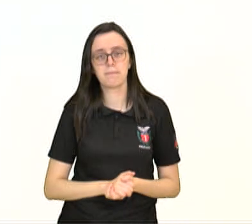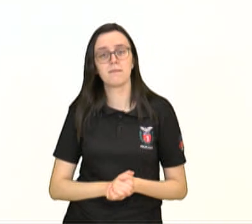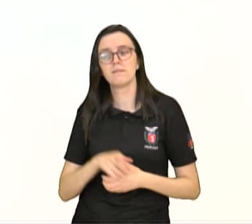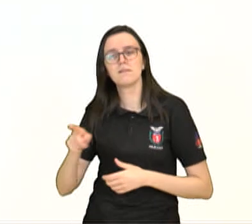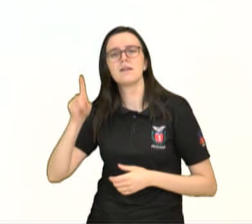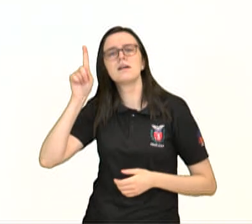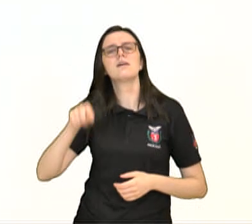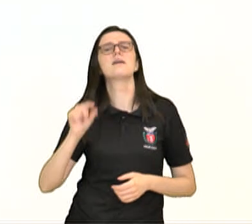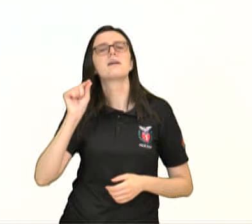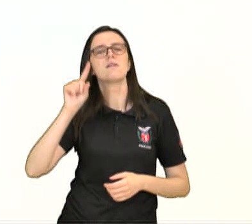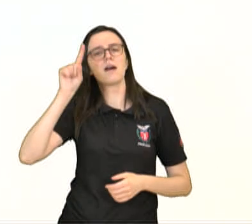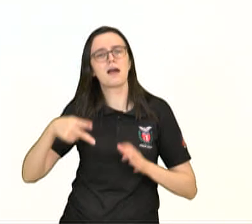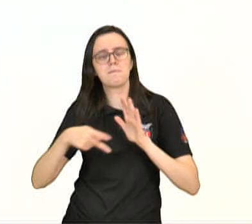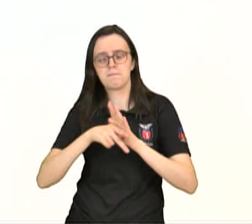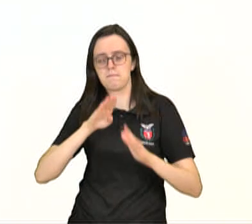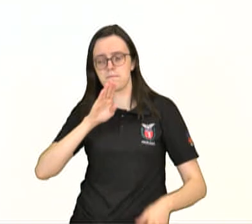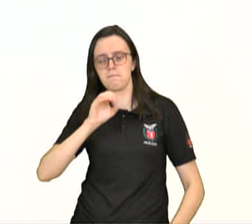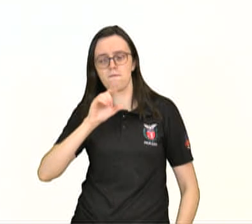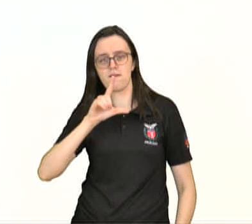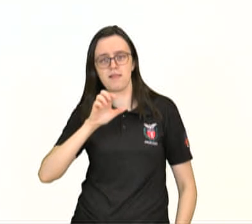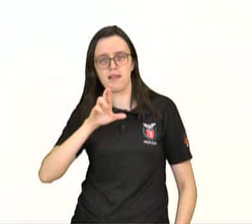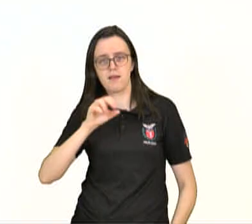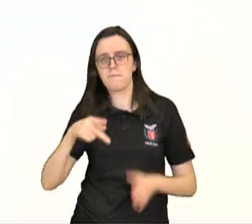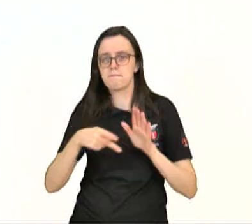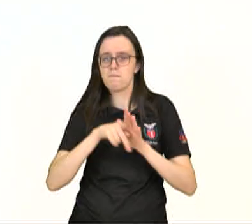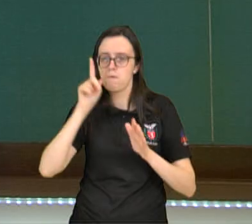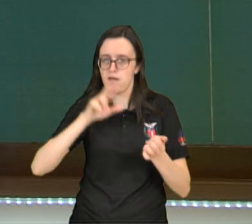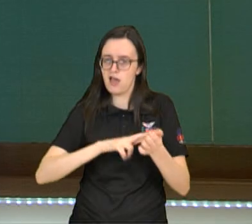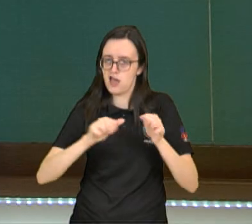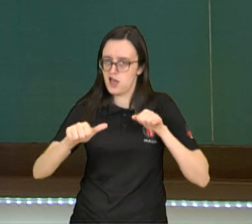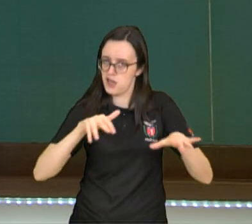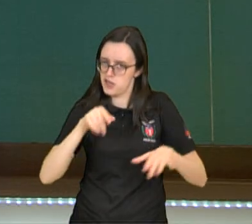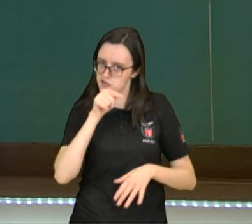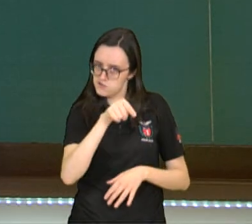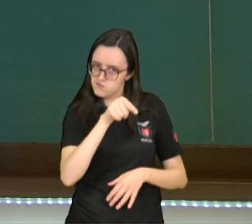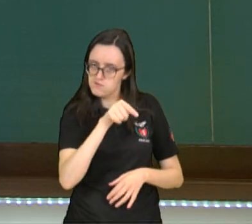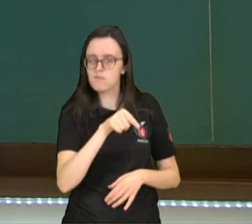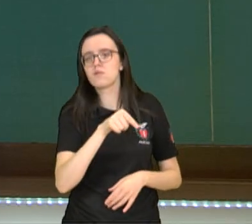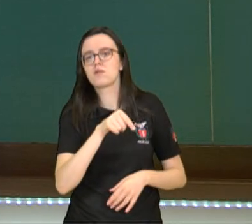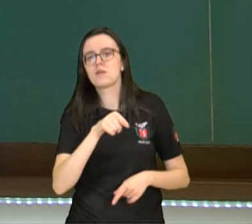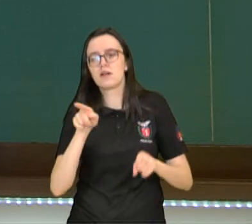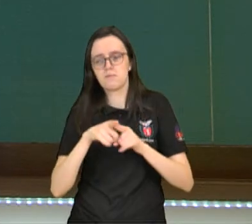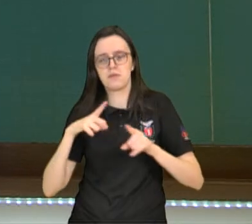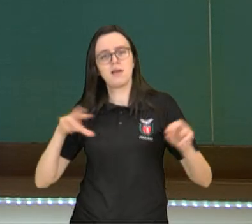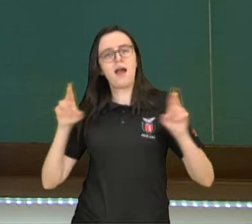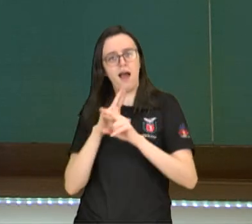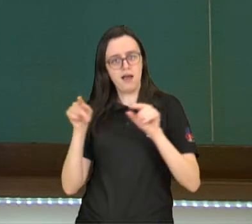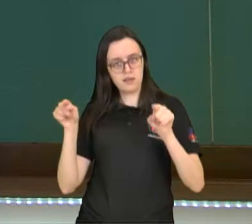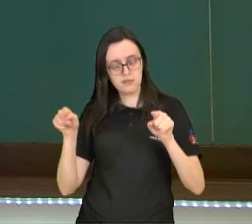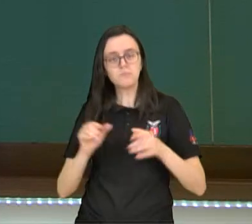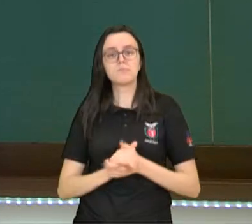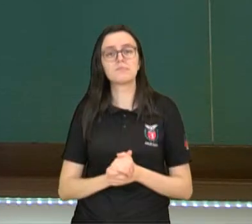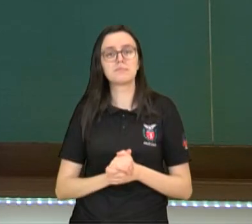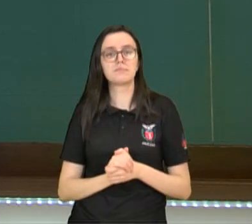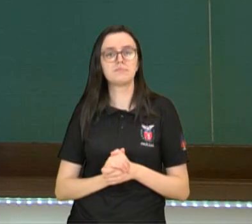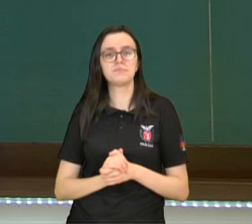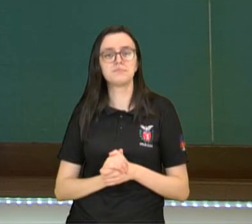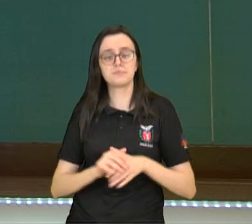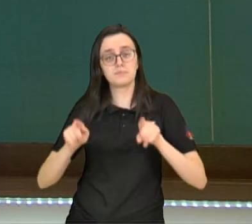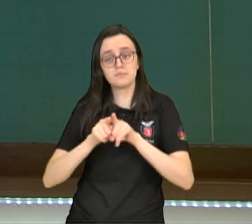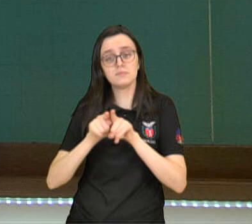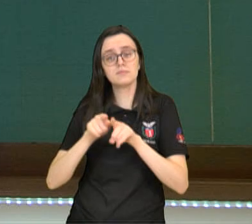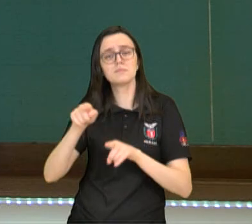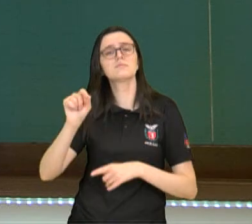chamada do bolero, ritmo latino, justamente por ter essa origem, essa associação com o bolero. E ela